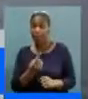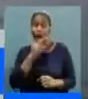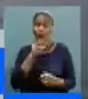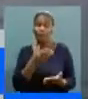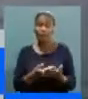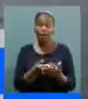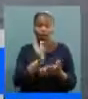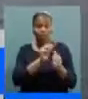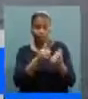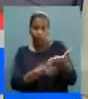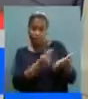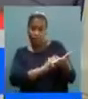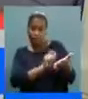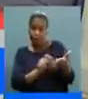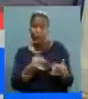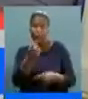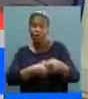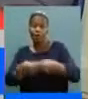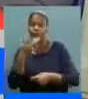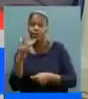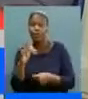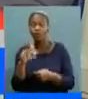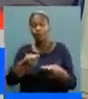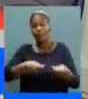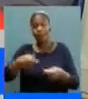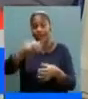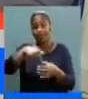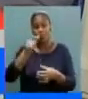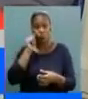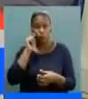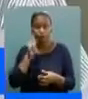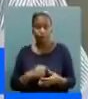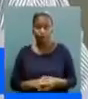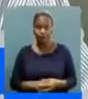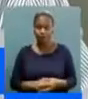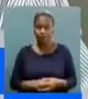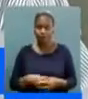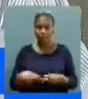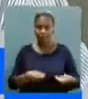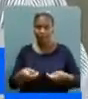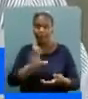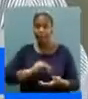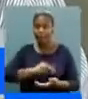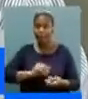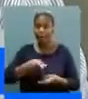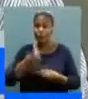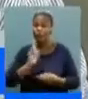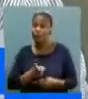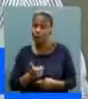na certificação para exportação e ao mercado interno do turismo. Num mercado cada vez mais exigente, Cabo